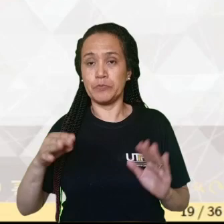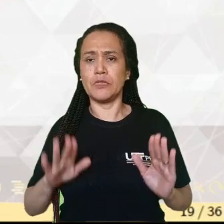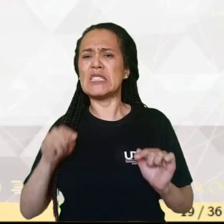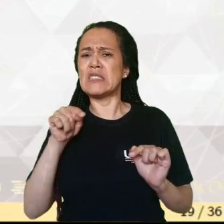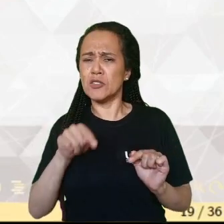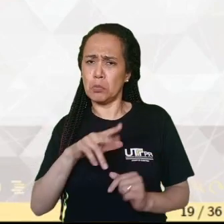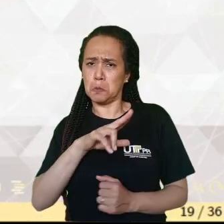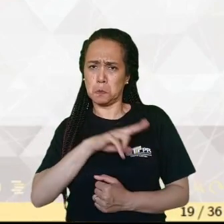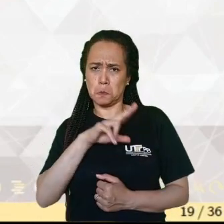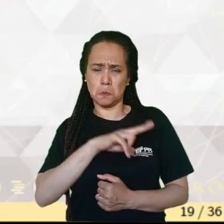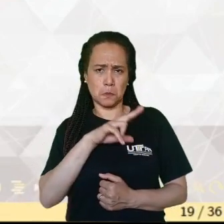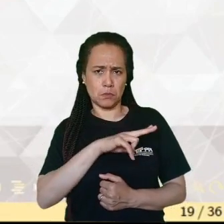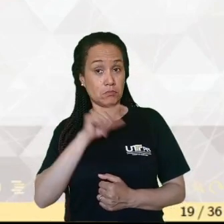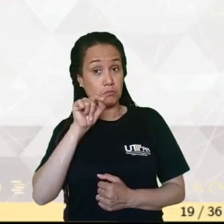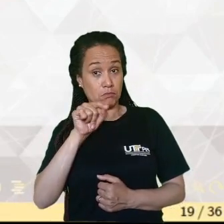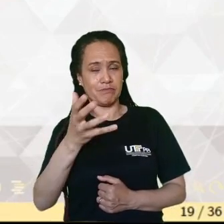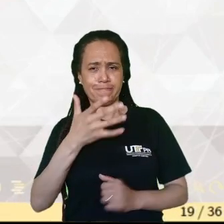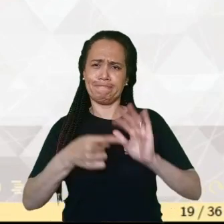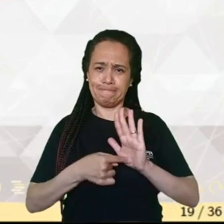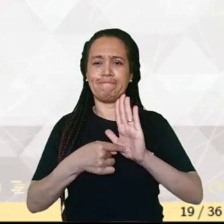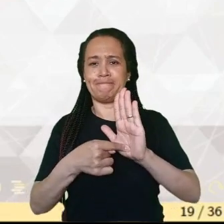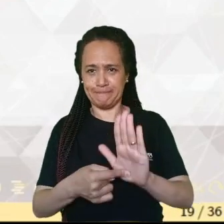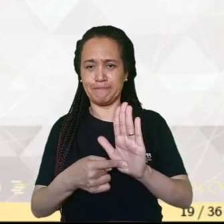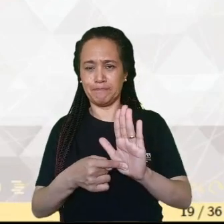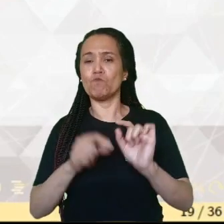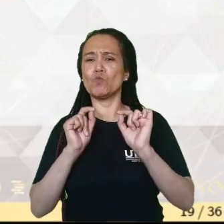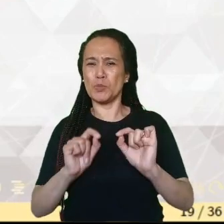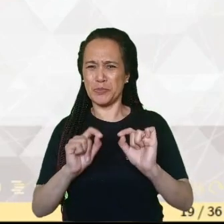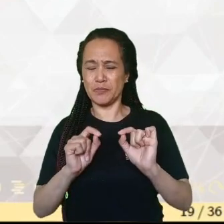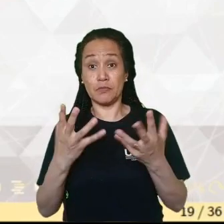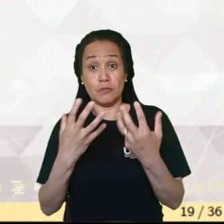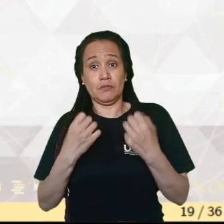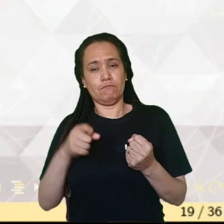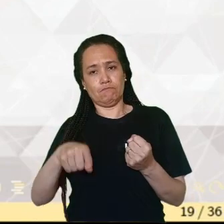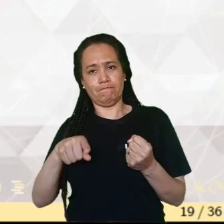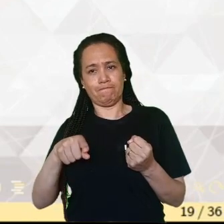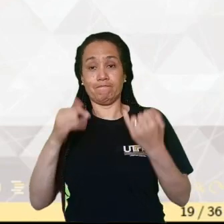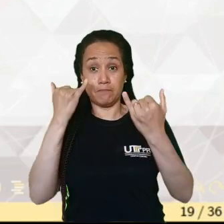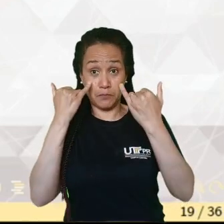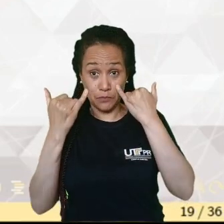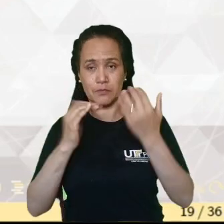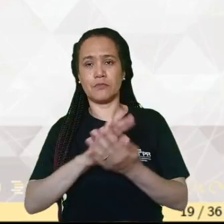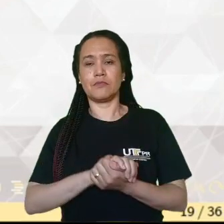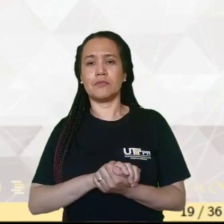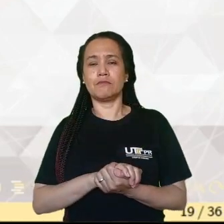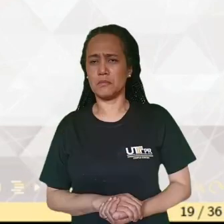situação particular daquilo que você quer trazer para quem está recebendo essa